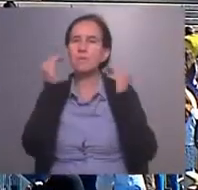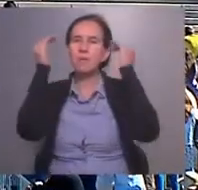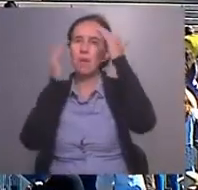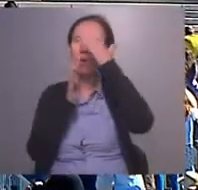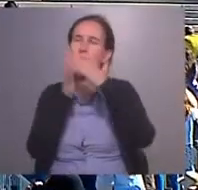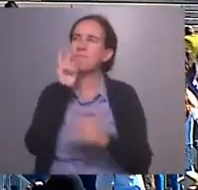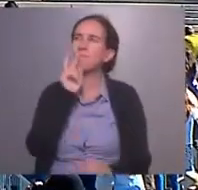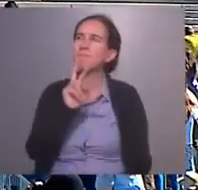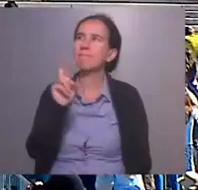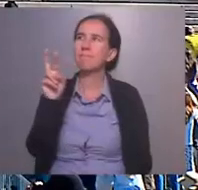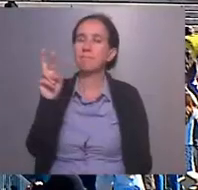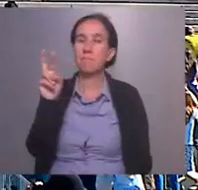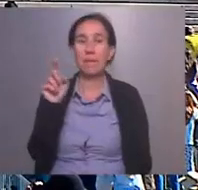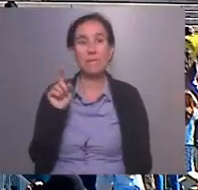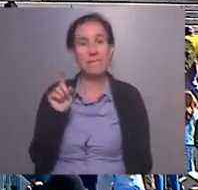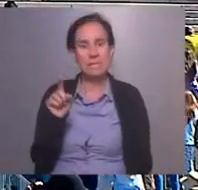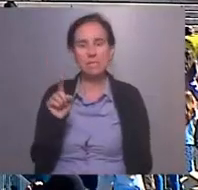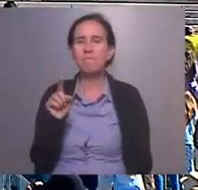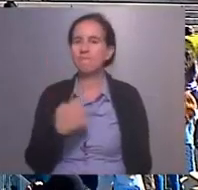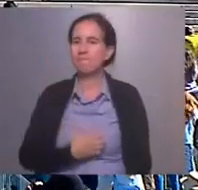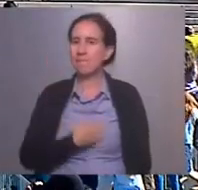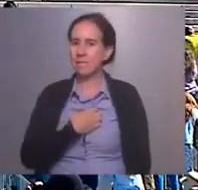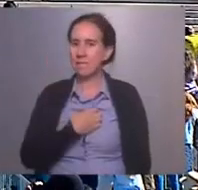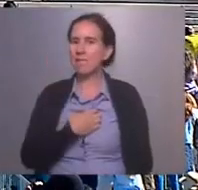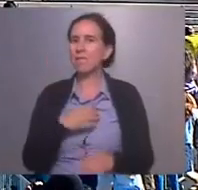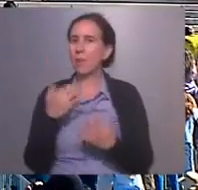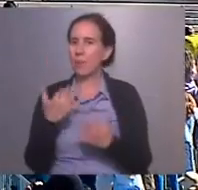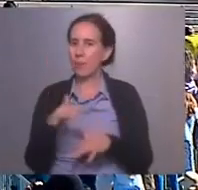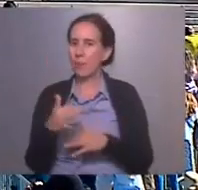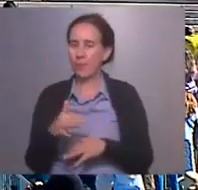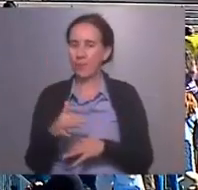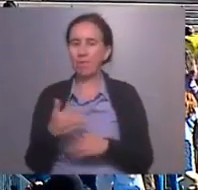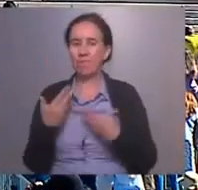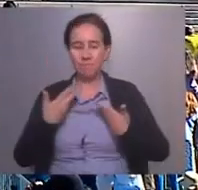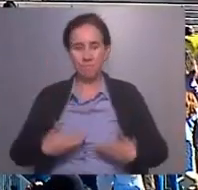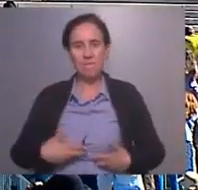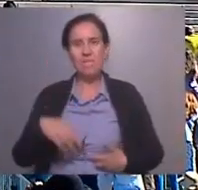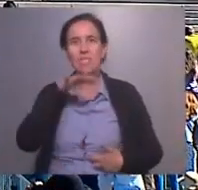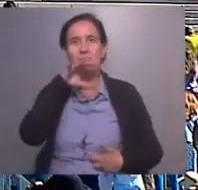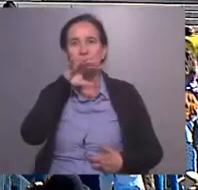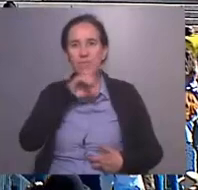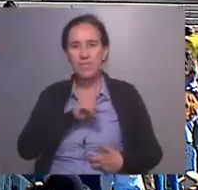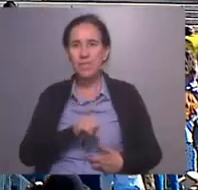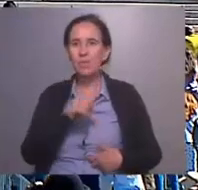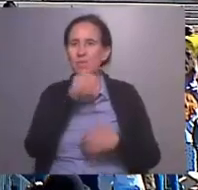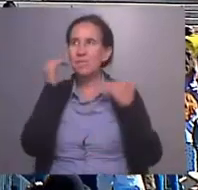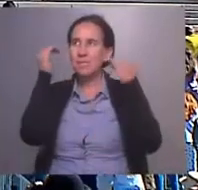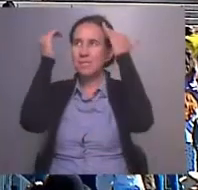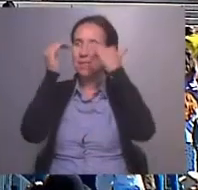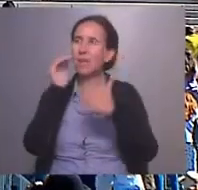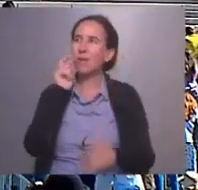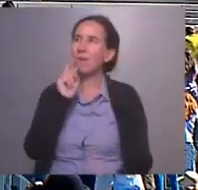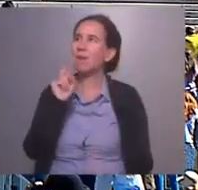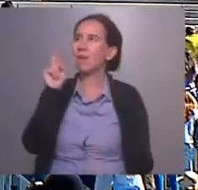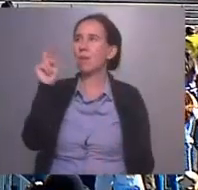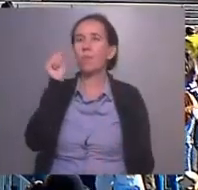Um gesto cheio de significado. O Filho levanta os olhos para o céu, para